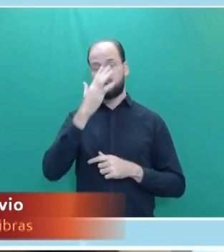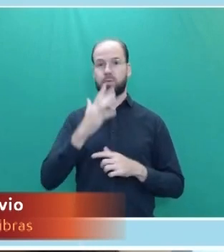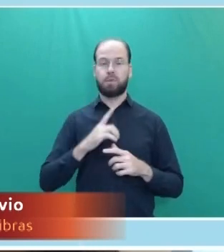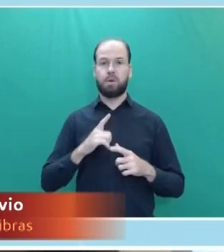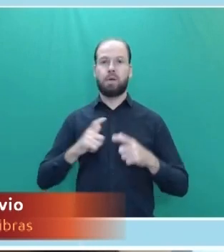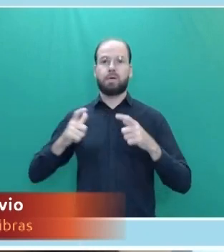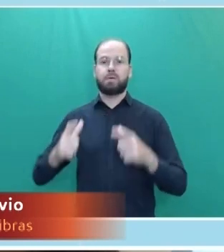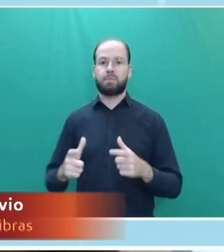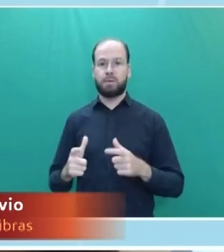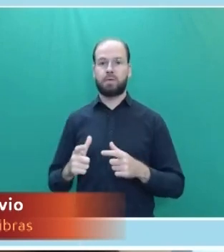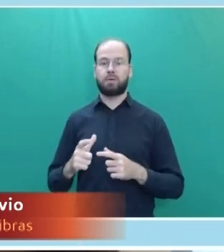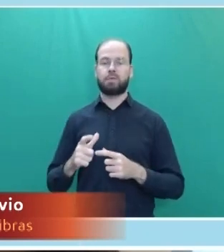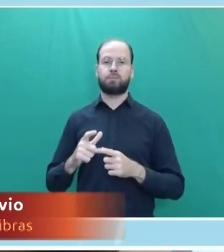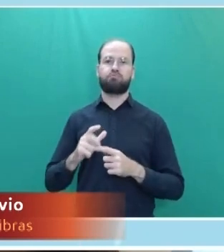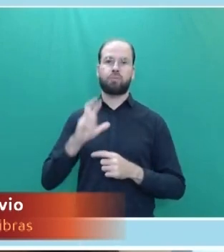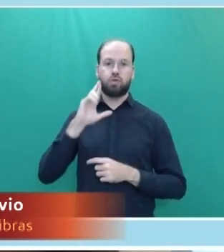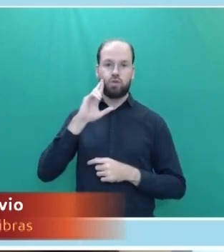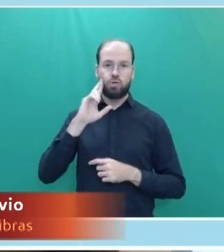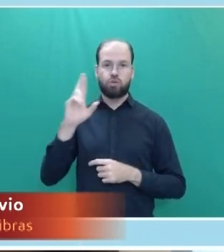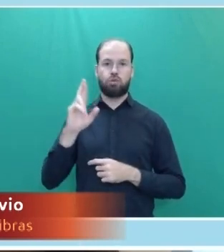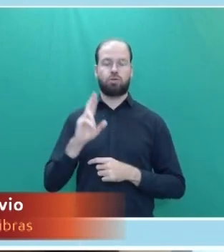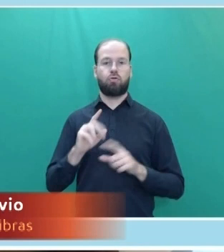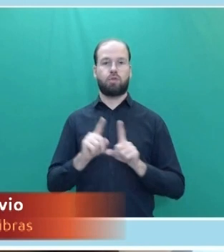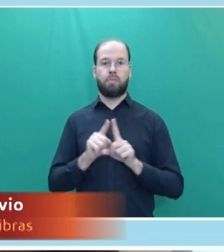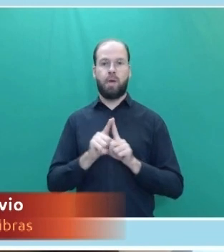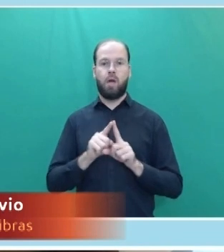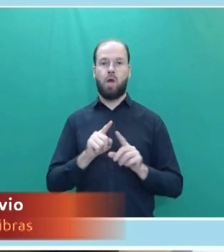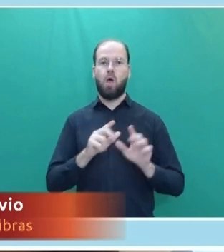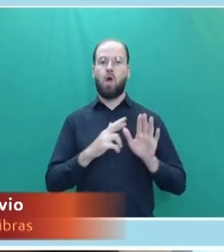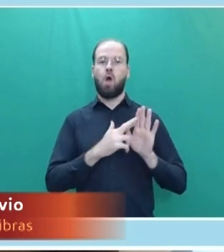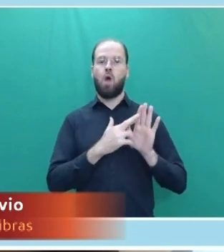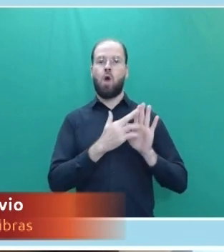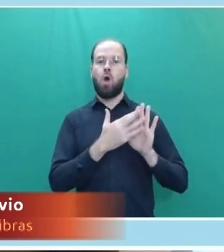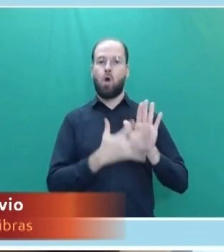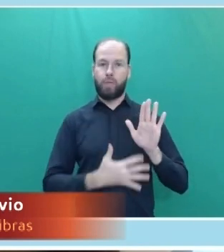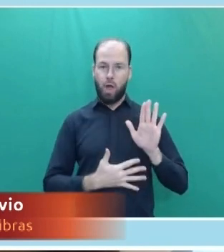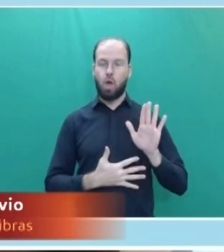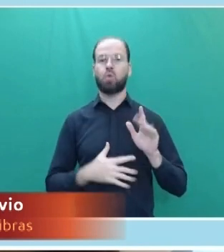ocupando espaços de roteiro, né? Porque a gente acaba caindo